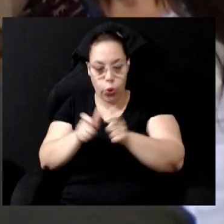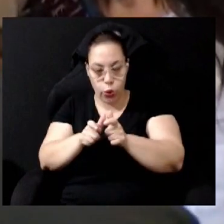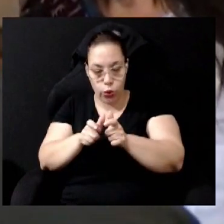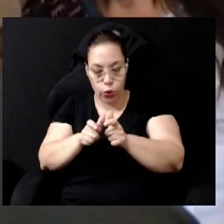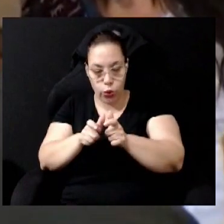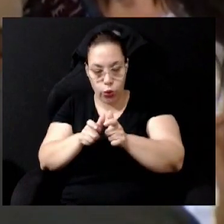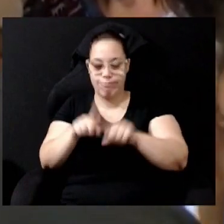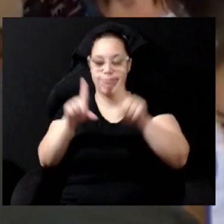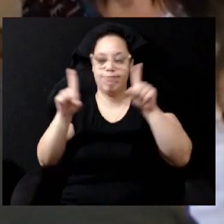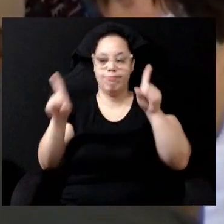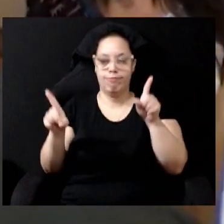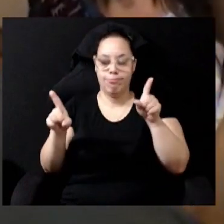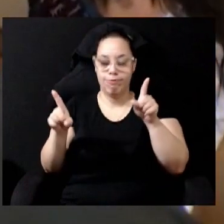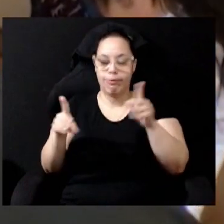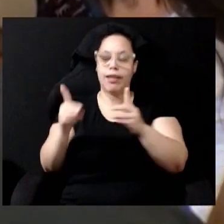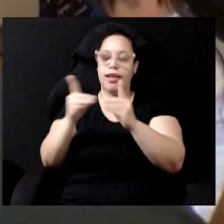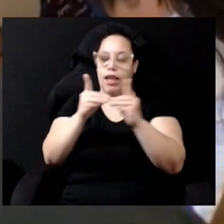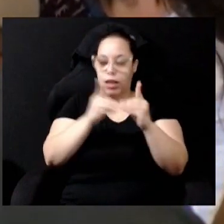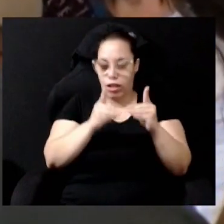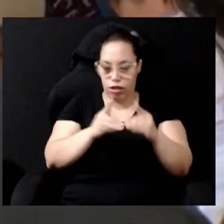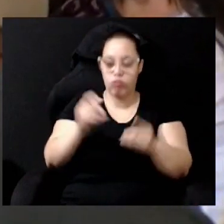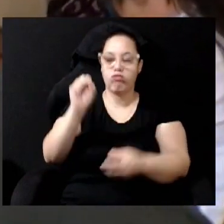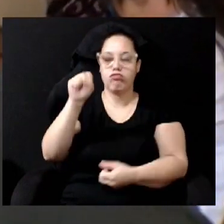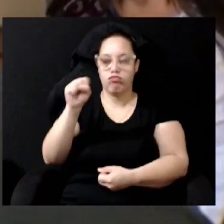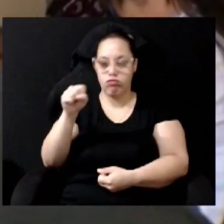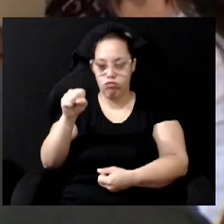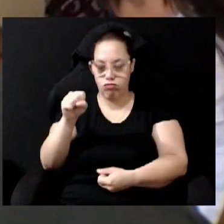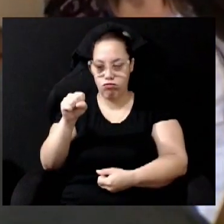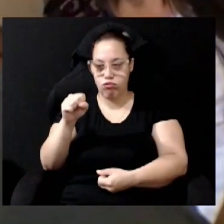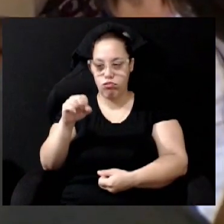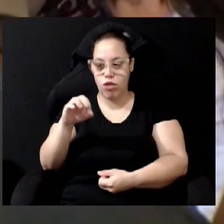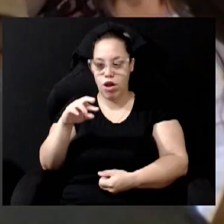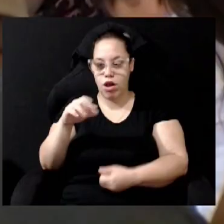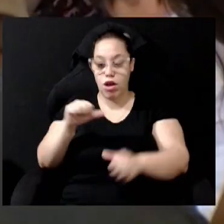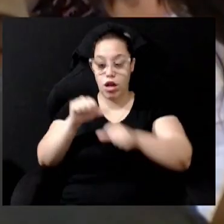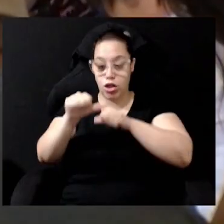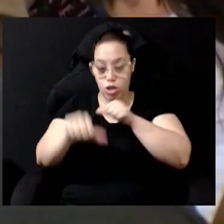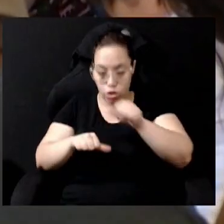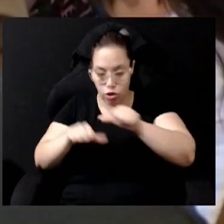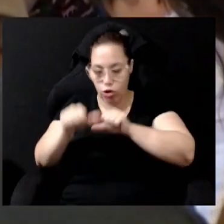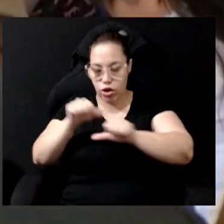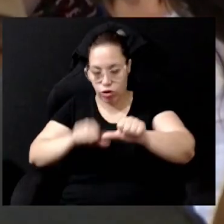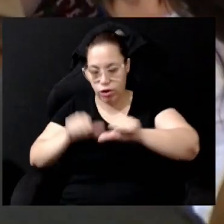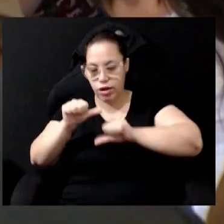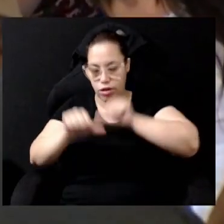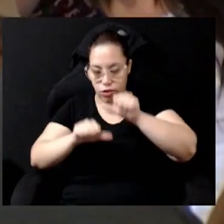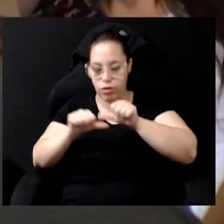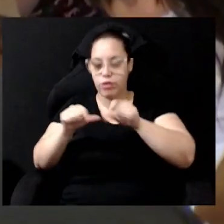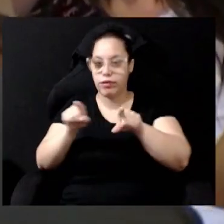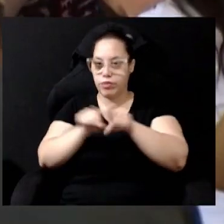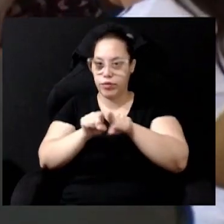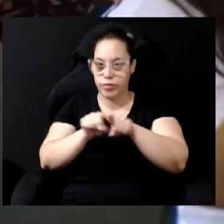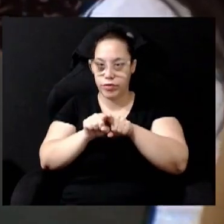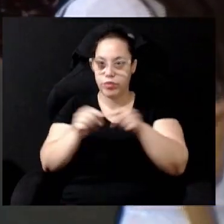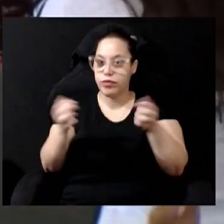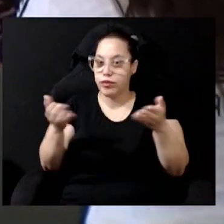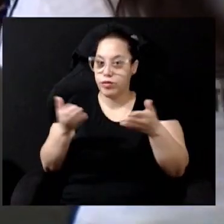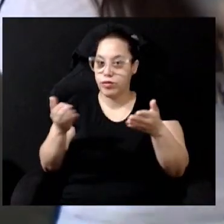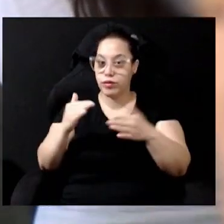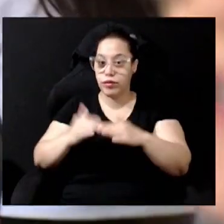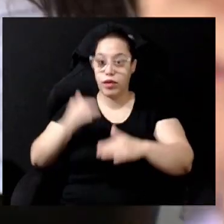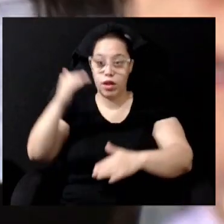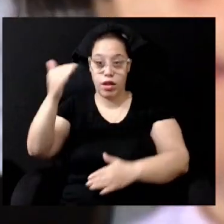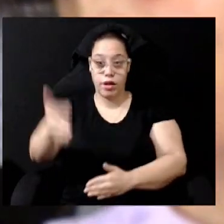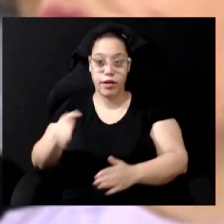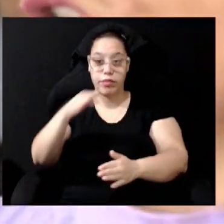gente está atendendo, né? A gente está revezando o horário de almoço também. E agora, daqui para tarde,